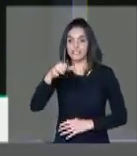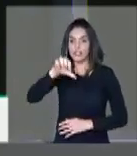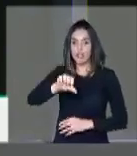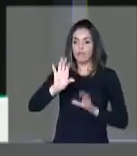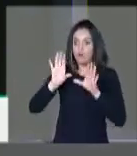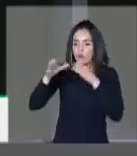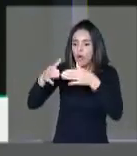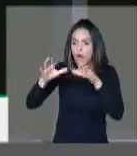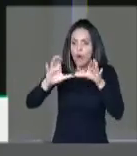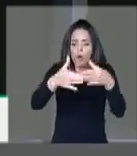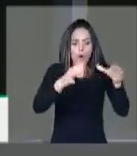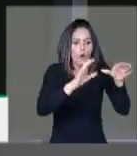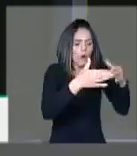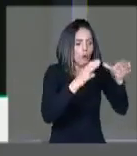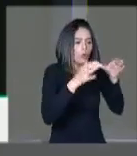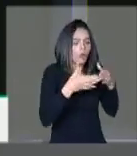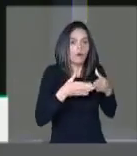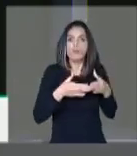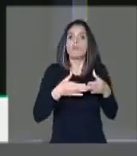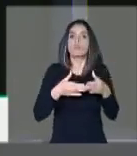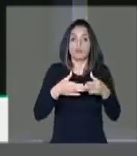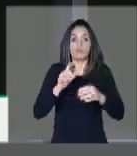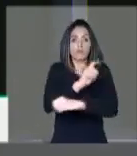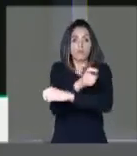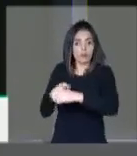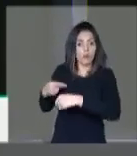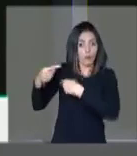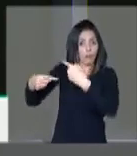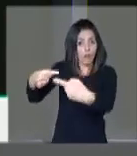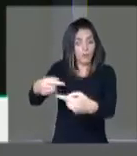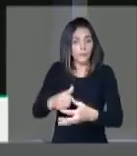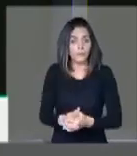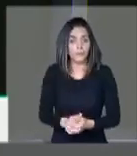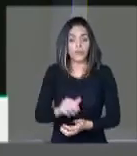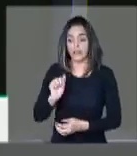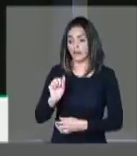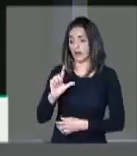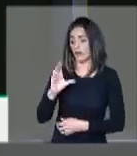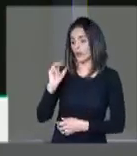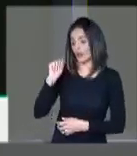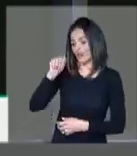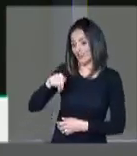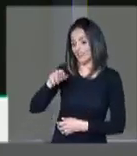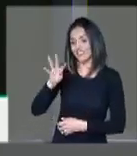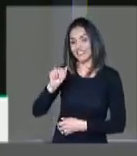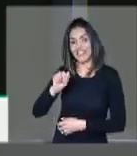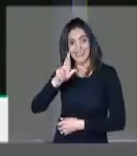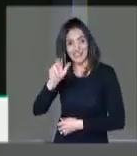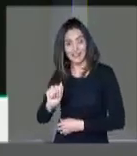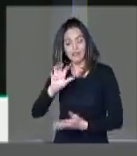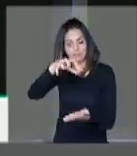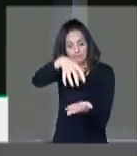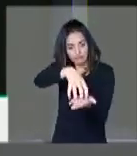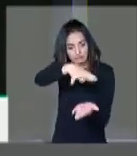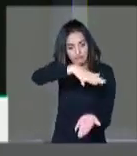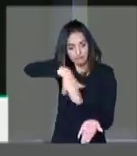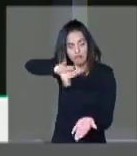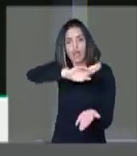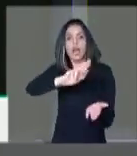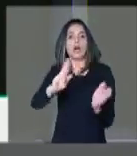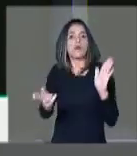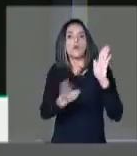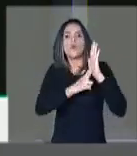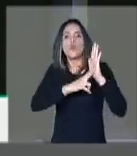comunidades quilombolas em alcântara é um território reconhecido oficialmente como